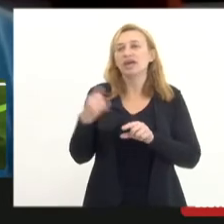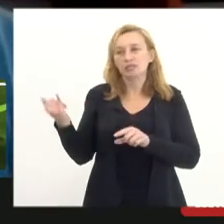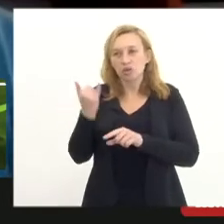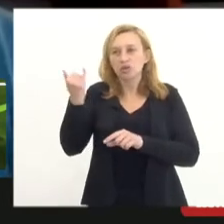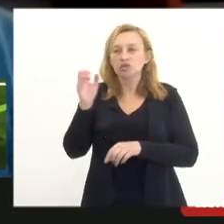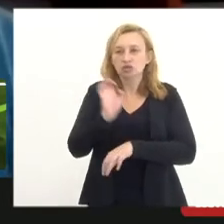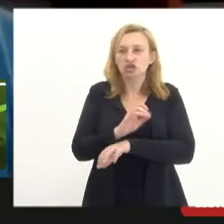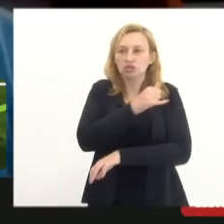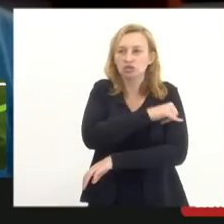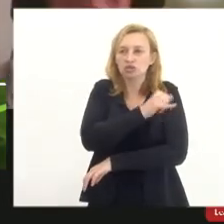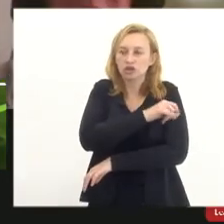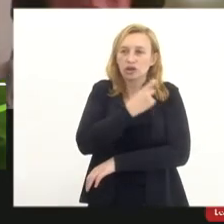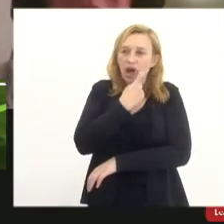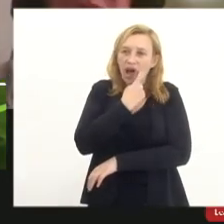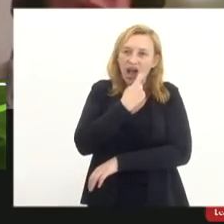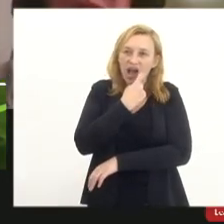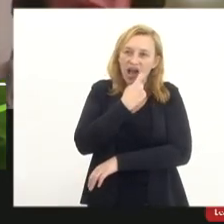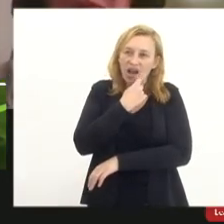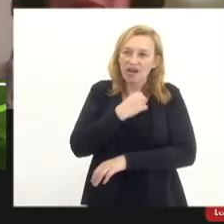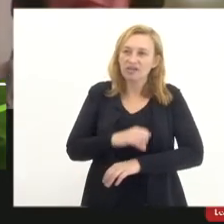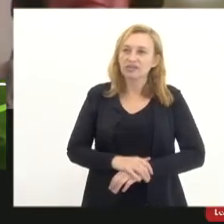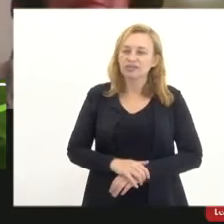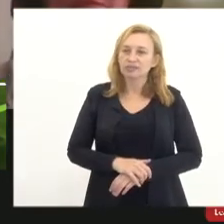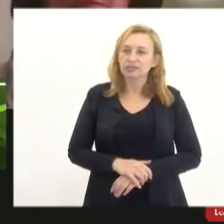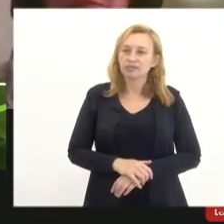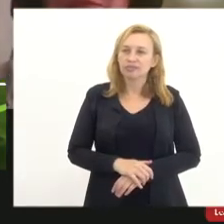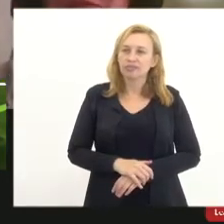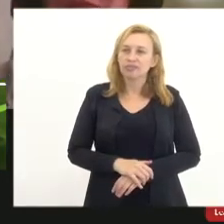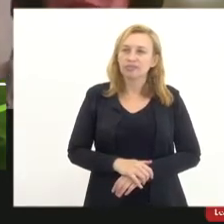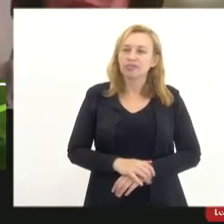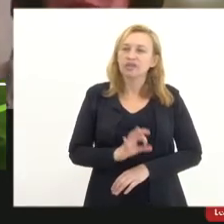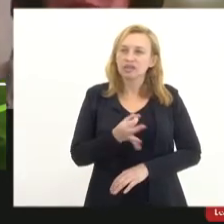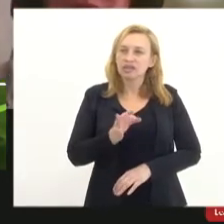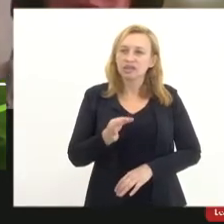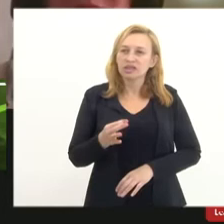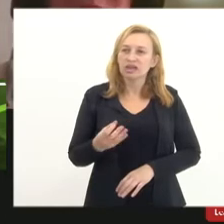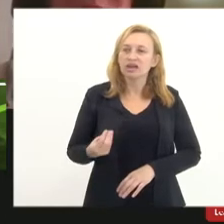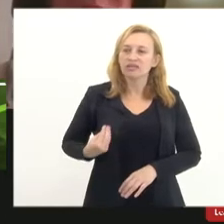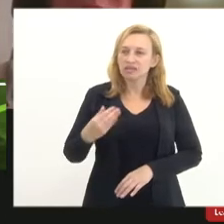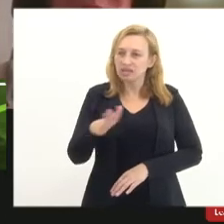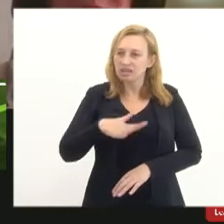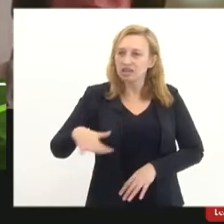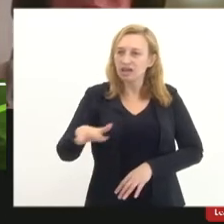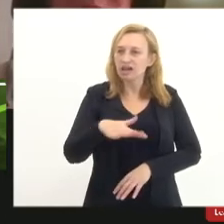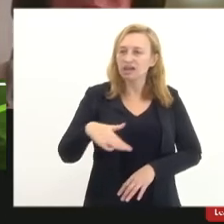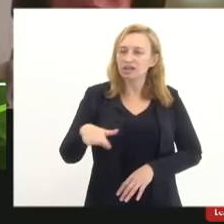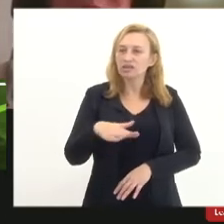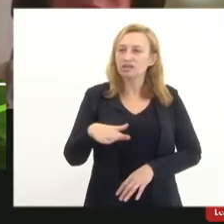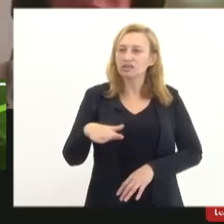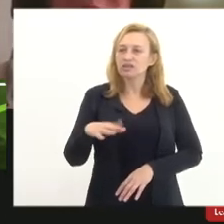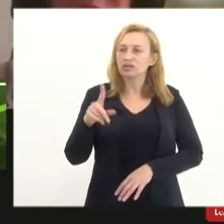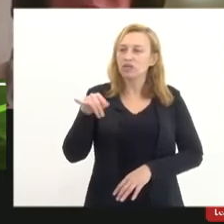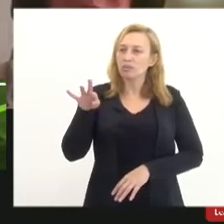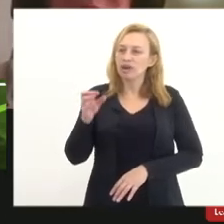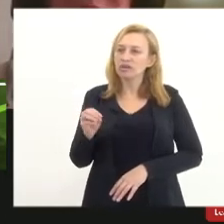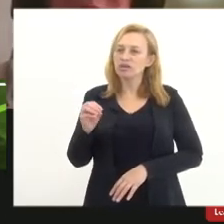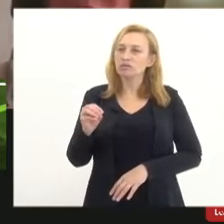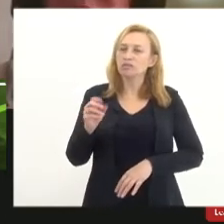para o Estado do Rio de Janeiro, e, enfim, que é dado, inclusive, a presença dessa área do complexo petróleo e